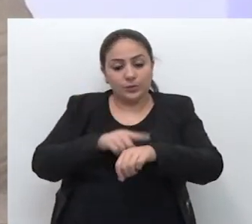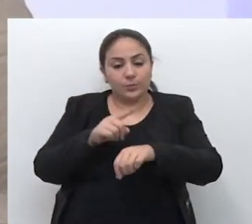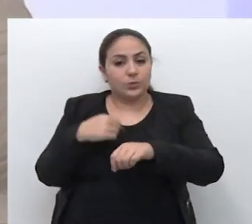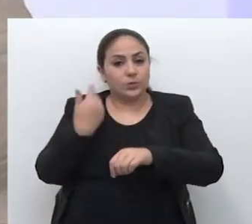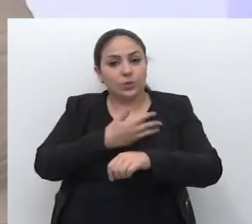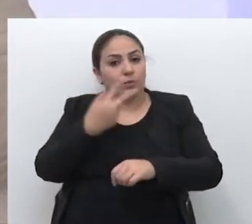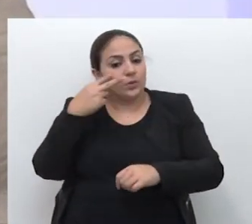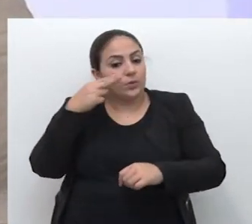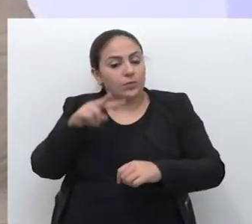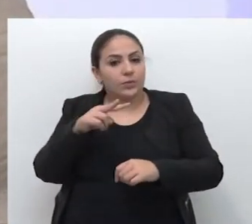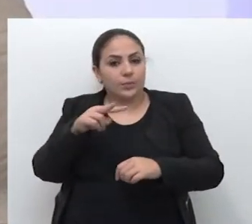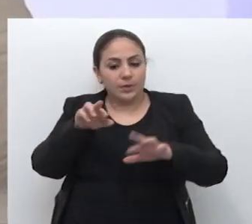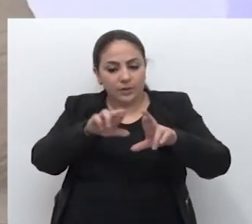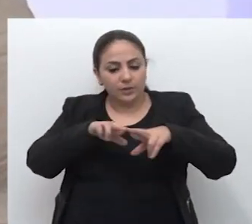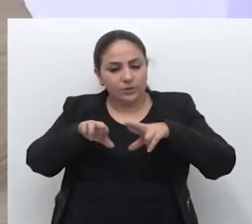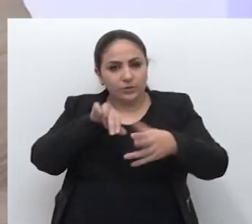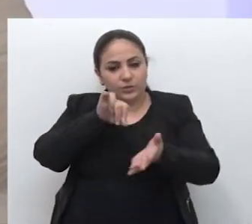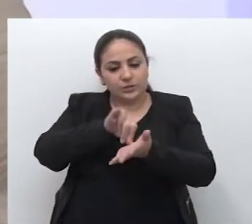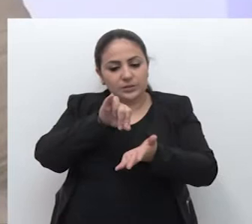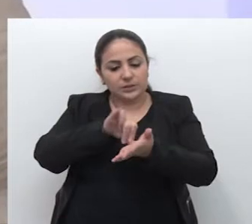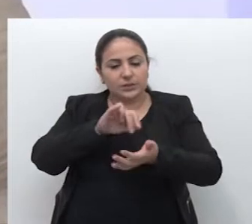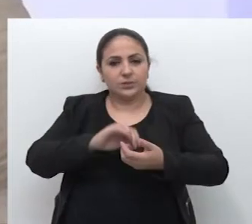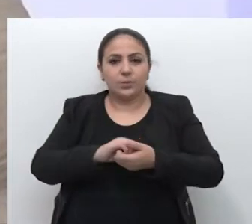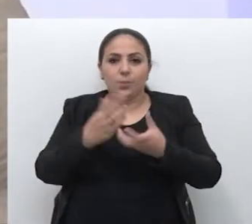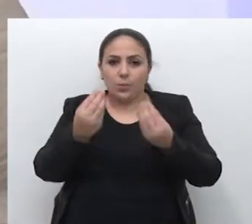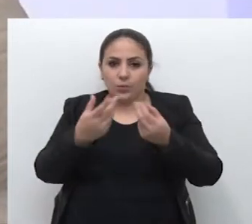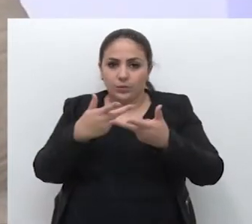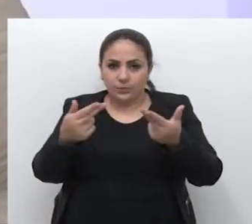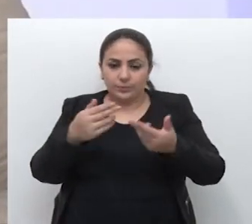que nós não vimos na região central, que é onde acontece,